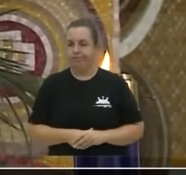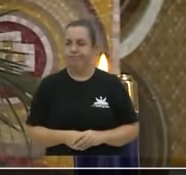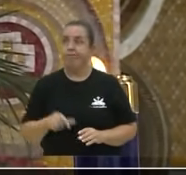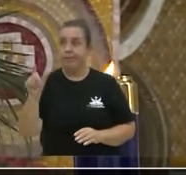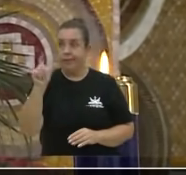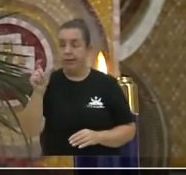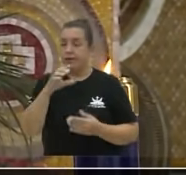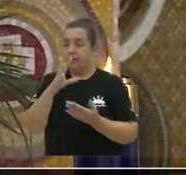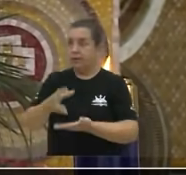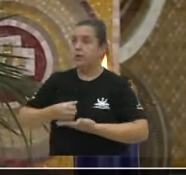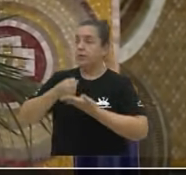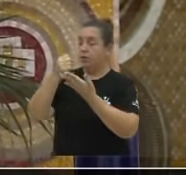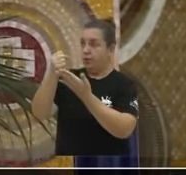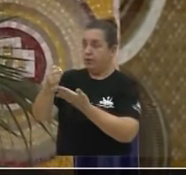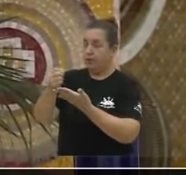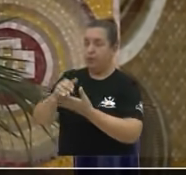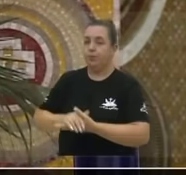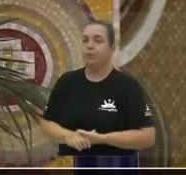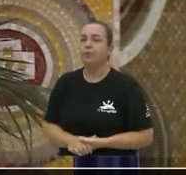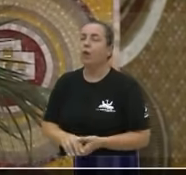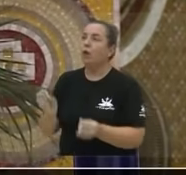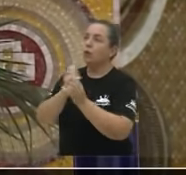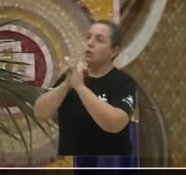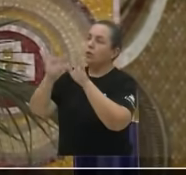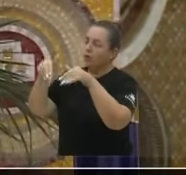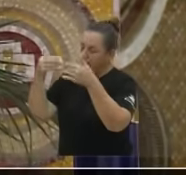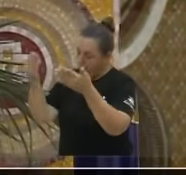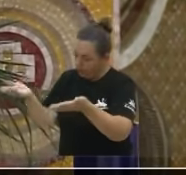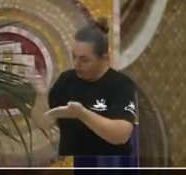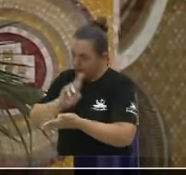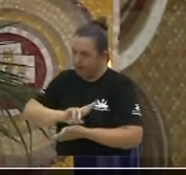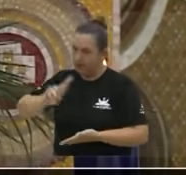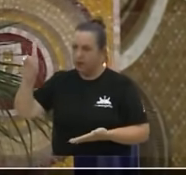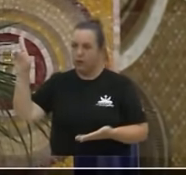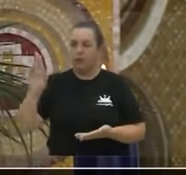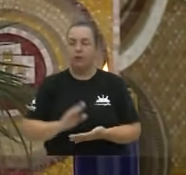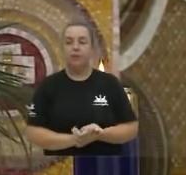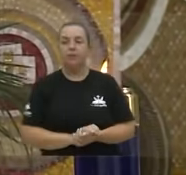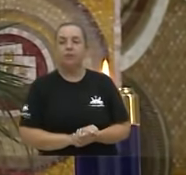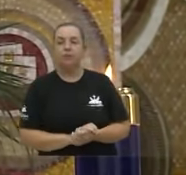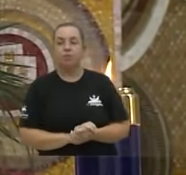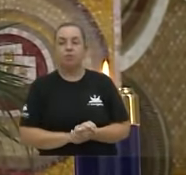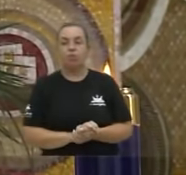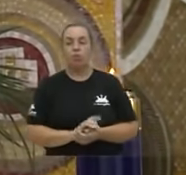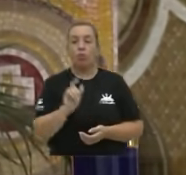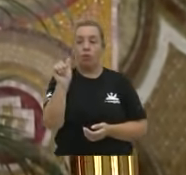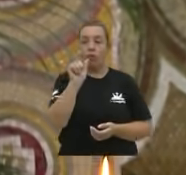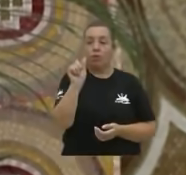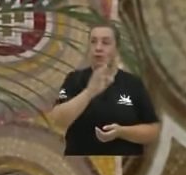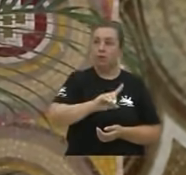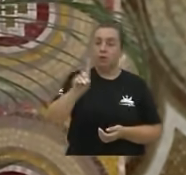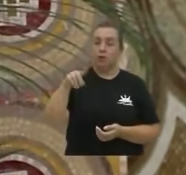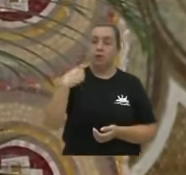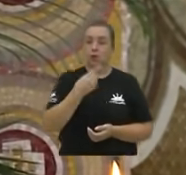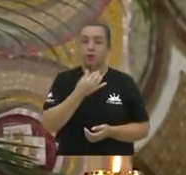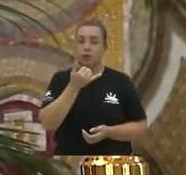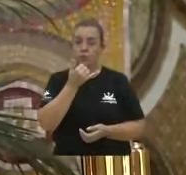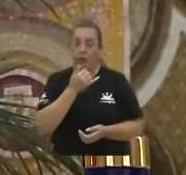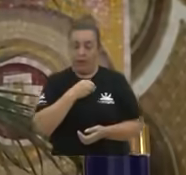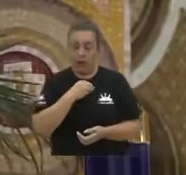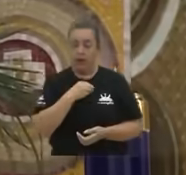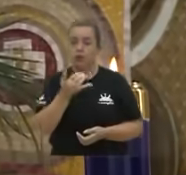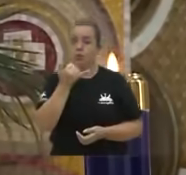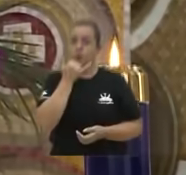Palavra da salvação. Glória a vós, Senhor. Que a palavra de Deus perdoe os